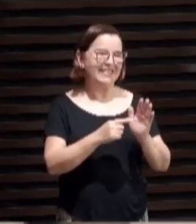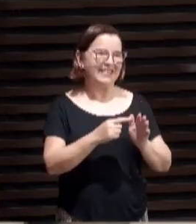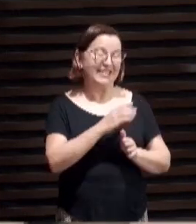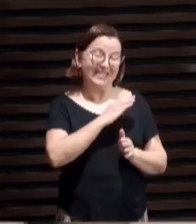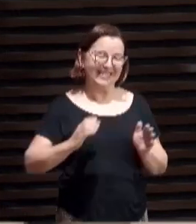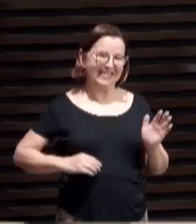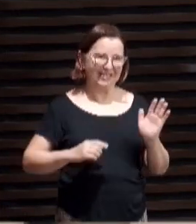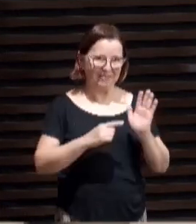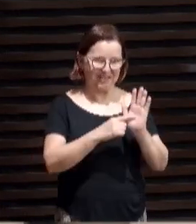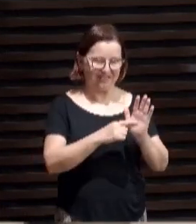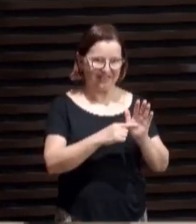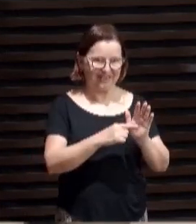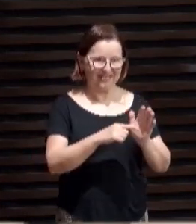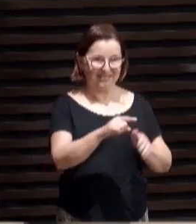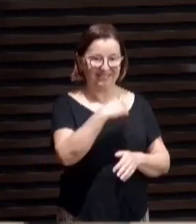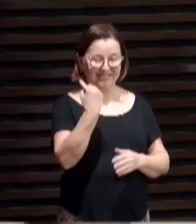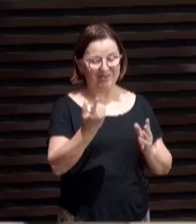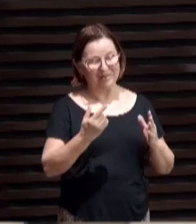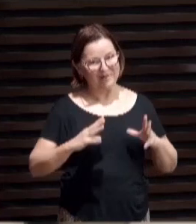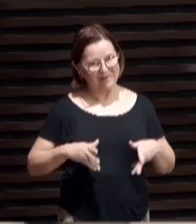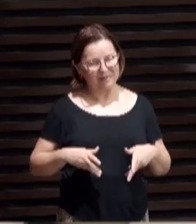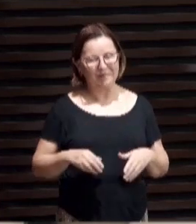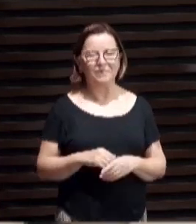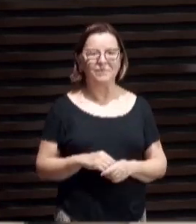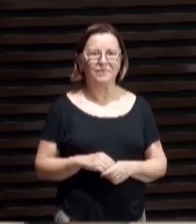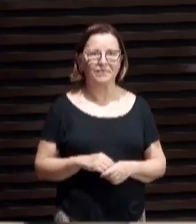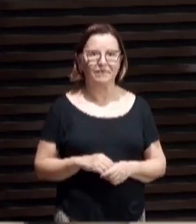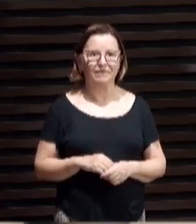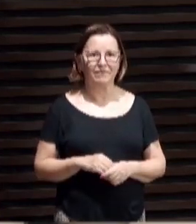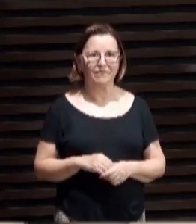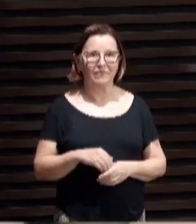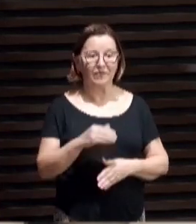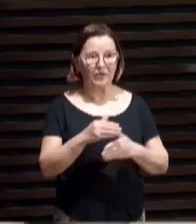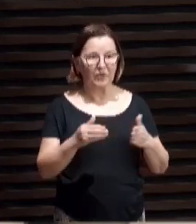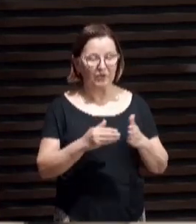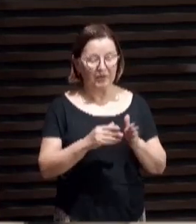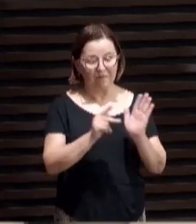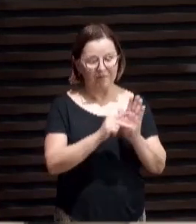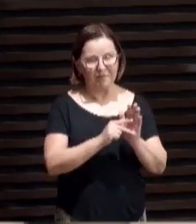Toda autoconfiança é um prejuízo enorme para o progresso espiritual.